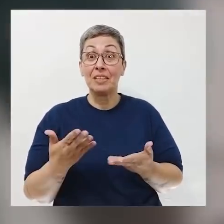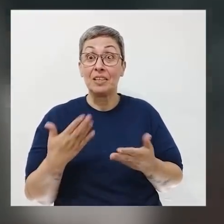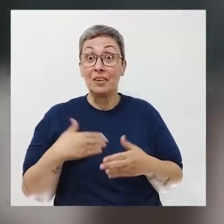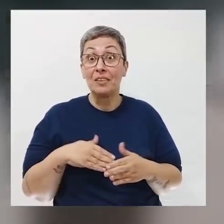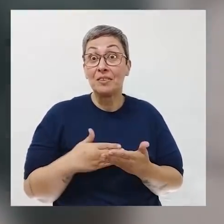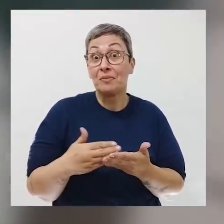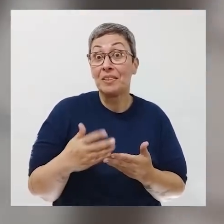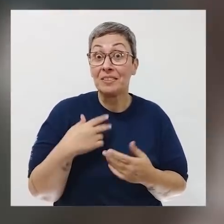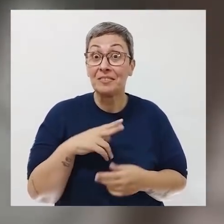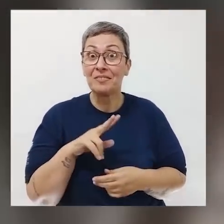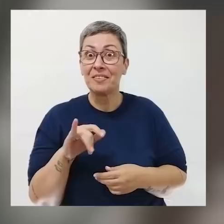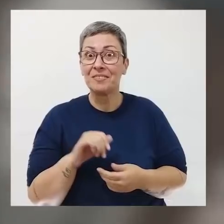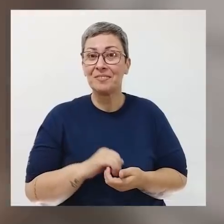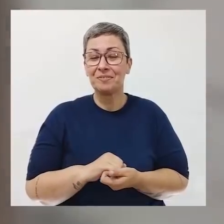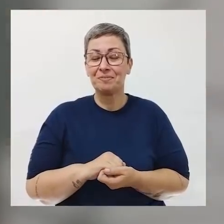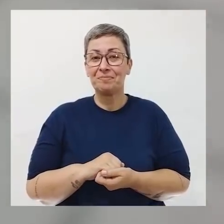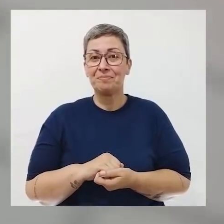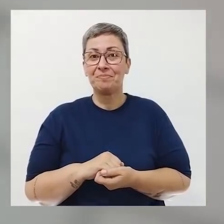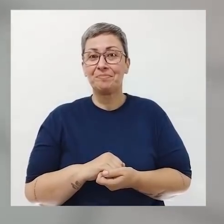Agora entra. Vai.